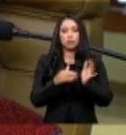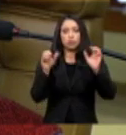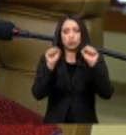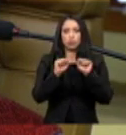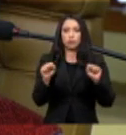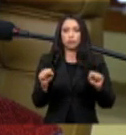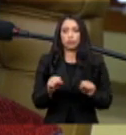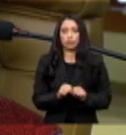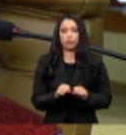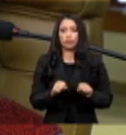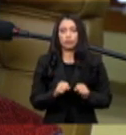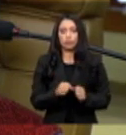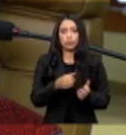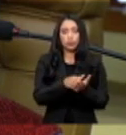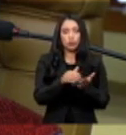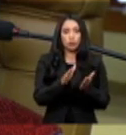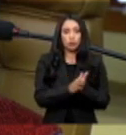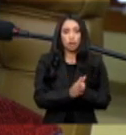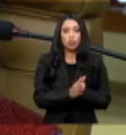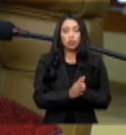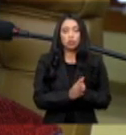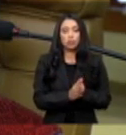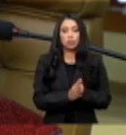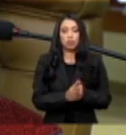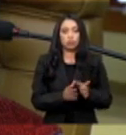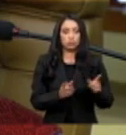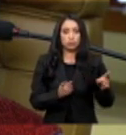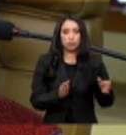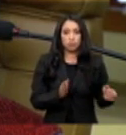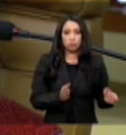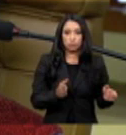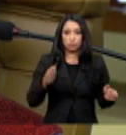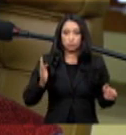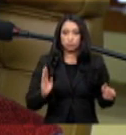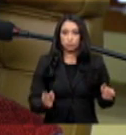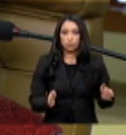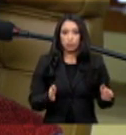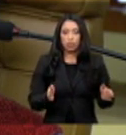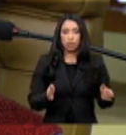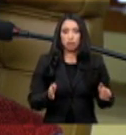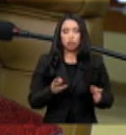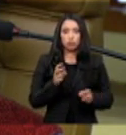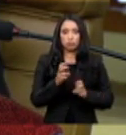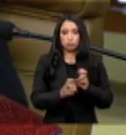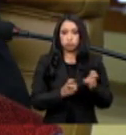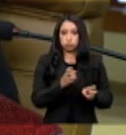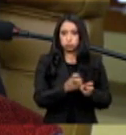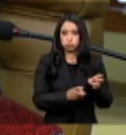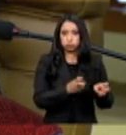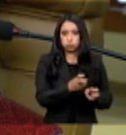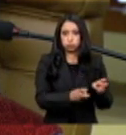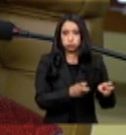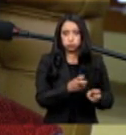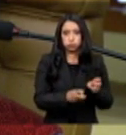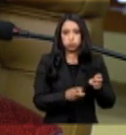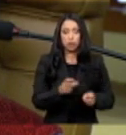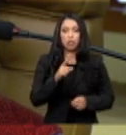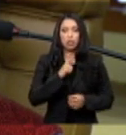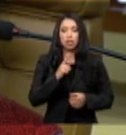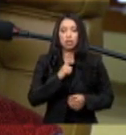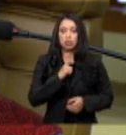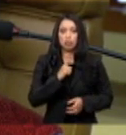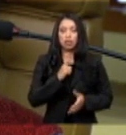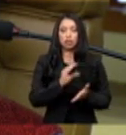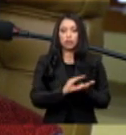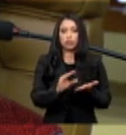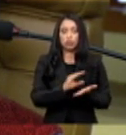por contrato ou por trecho ferroviário que considerem a reconfiguração de malhas, admitida a previsão de investimentos pelos